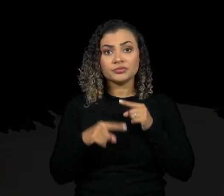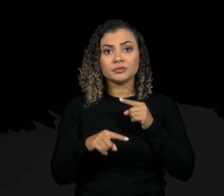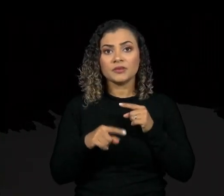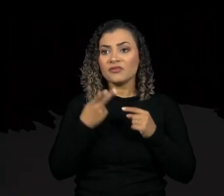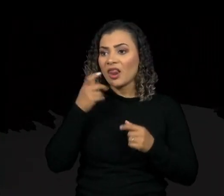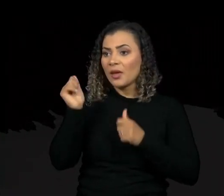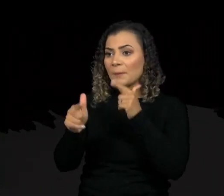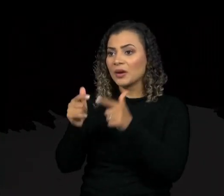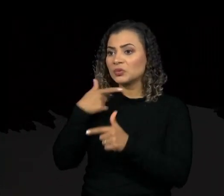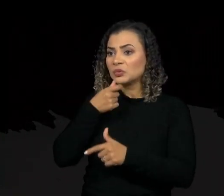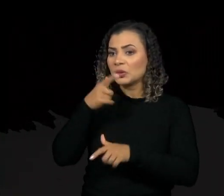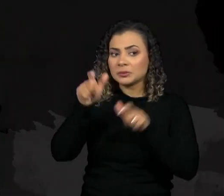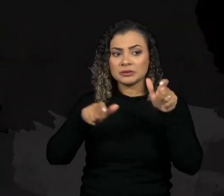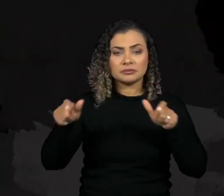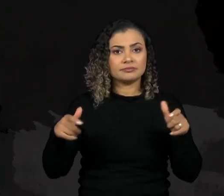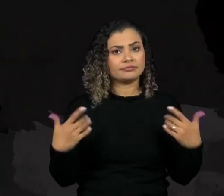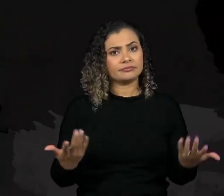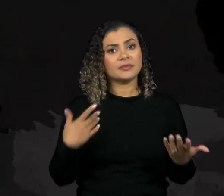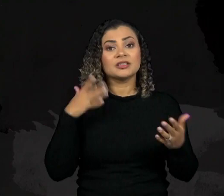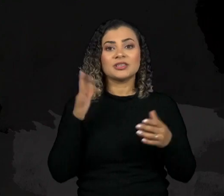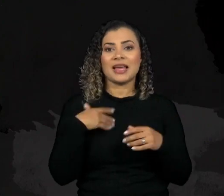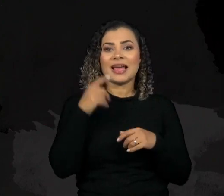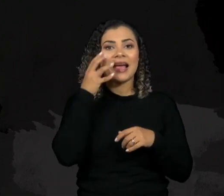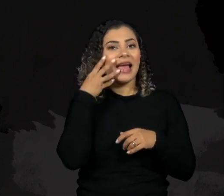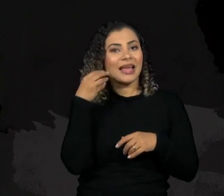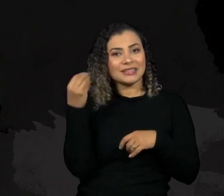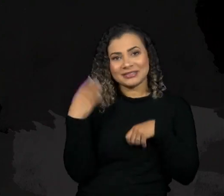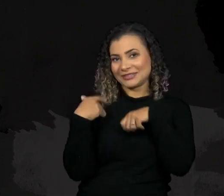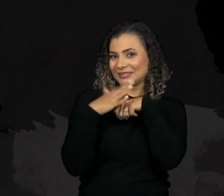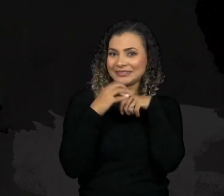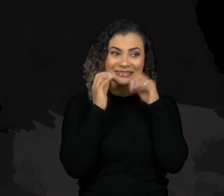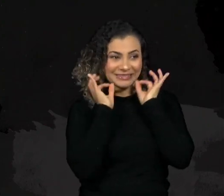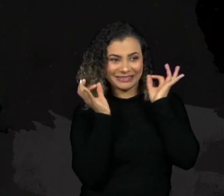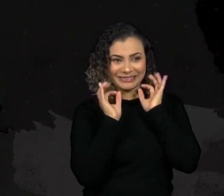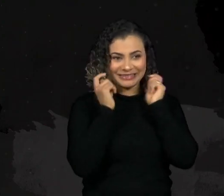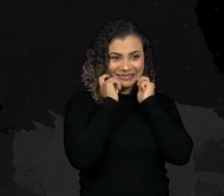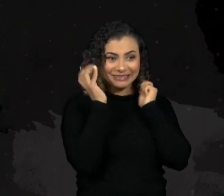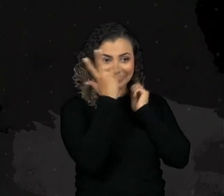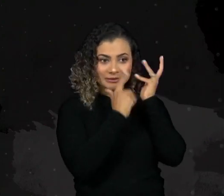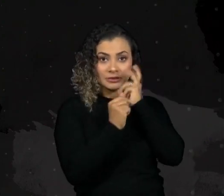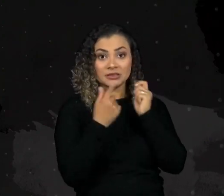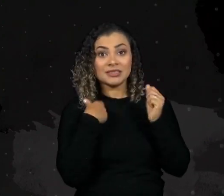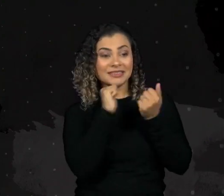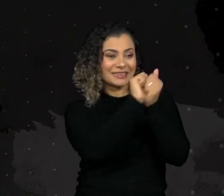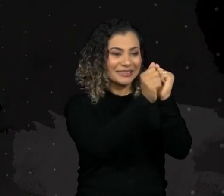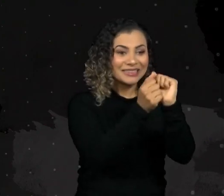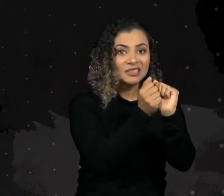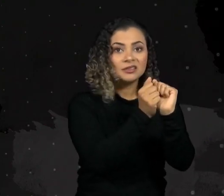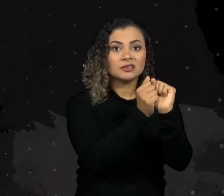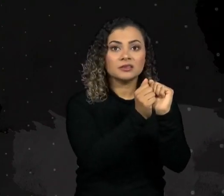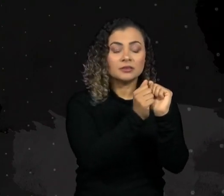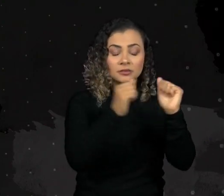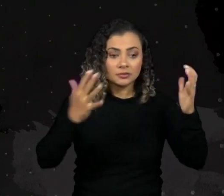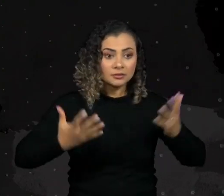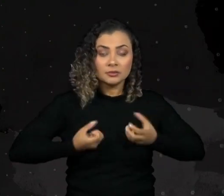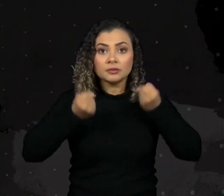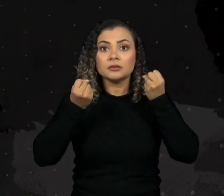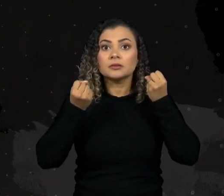né? Aí você tá lá com o gatinho, todos querendo, às vezes já tá até beijando na boca, quando de